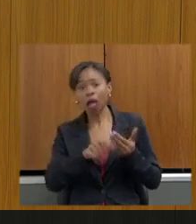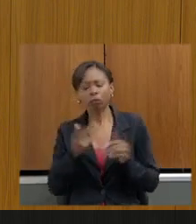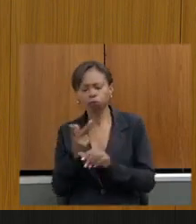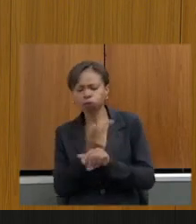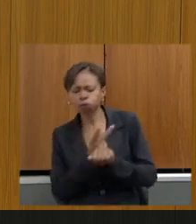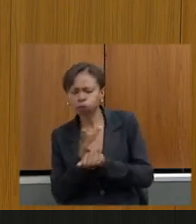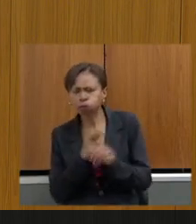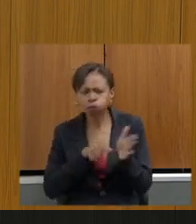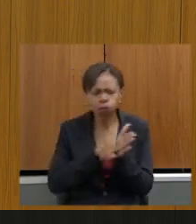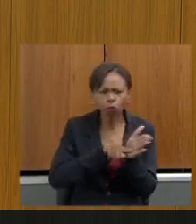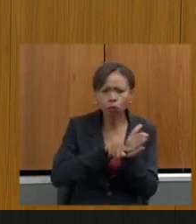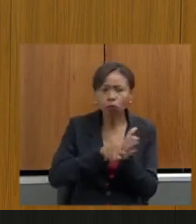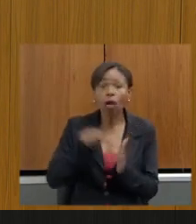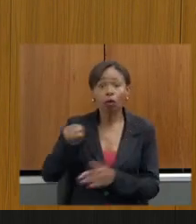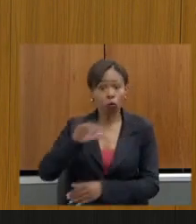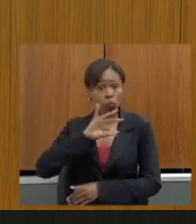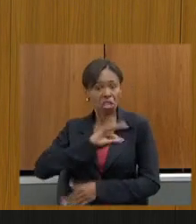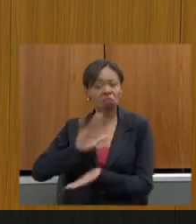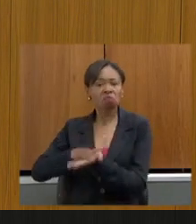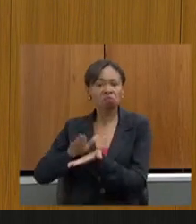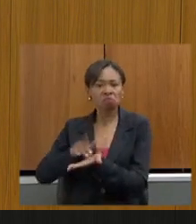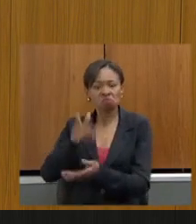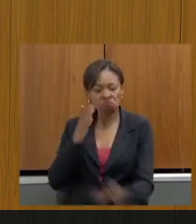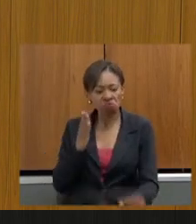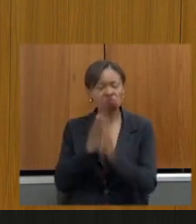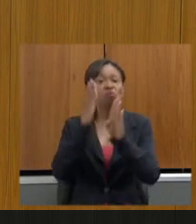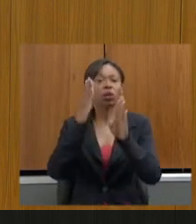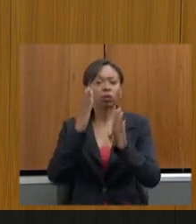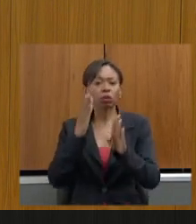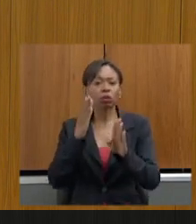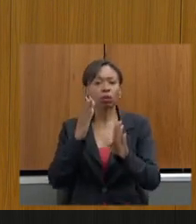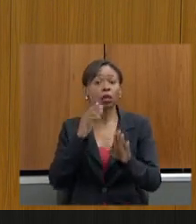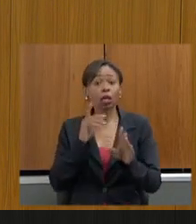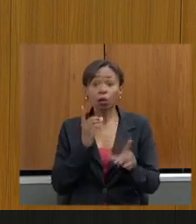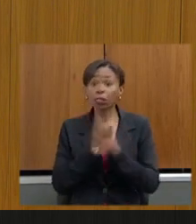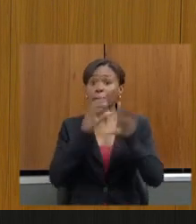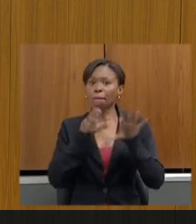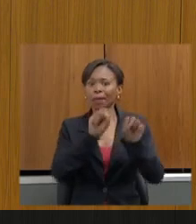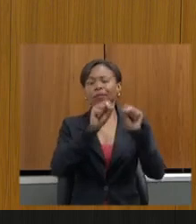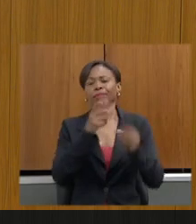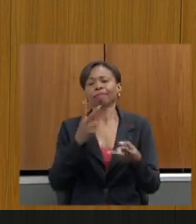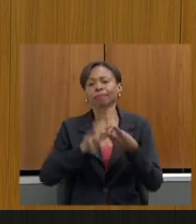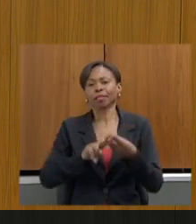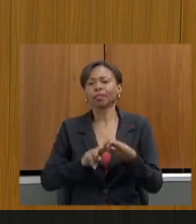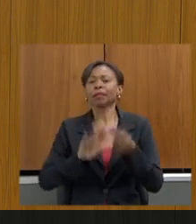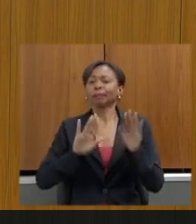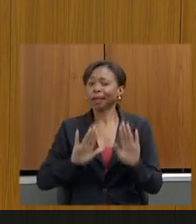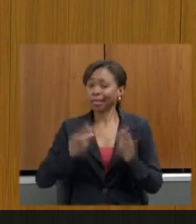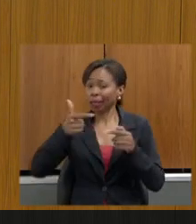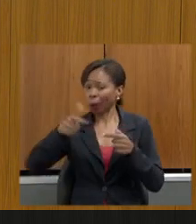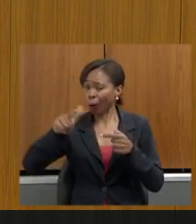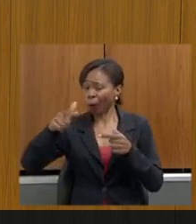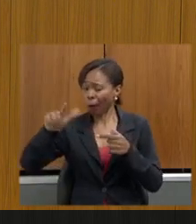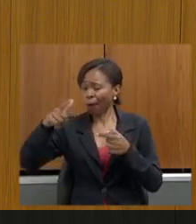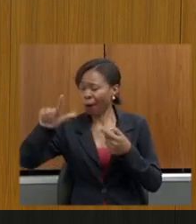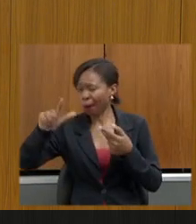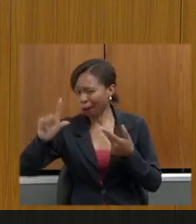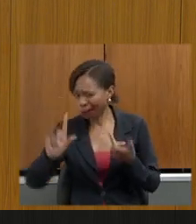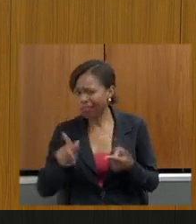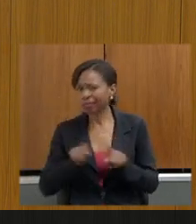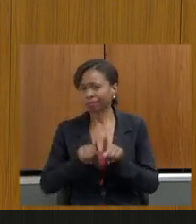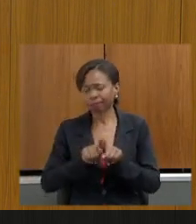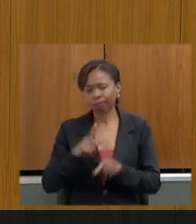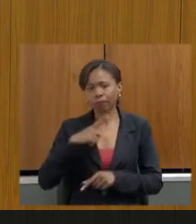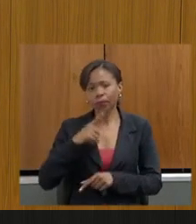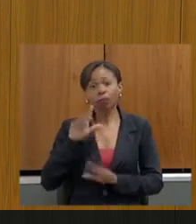policiais participaram dessa investigação e é só o começo do modelo e vem muita coisa pela frente e isso isso e essa